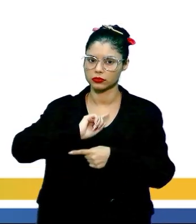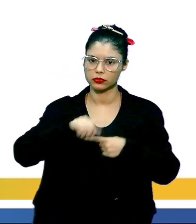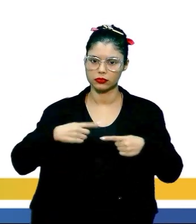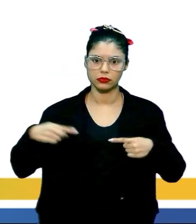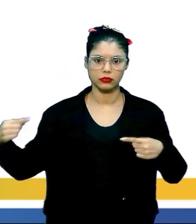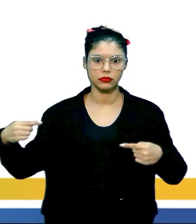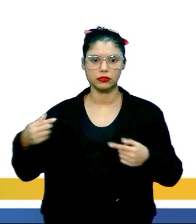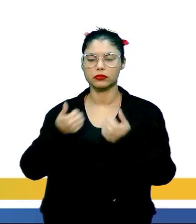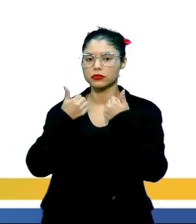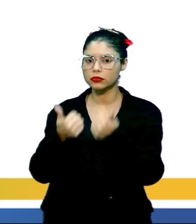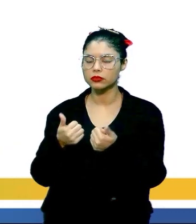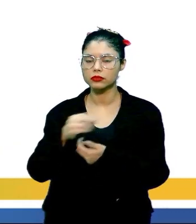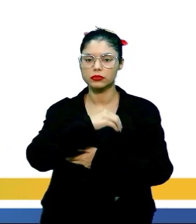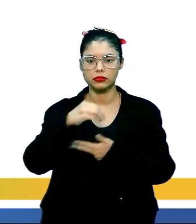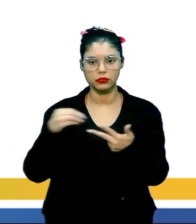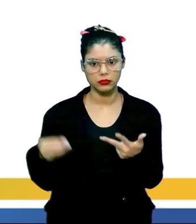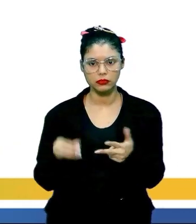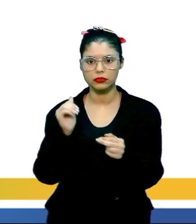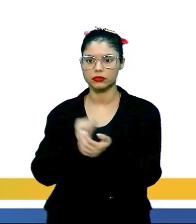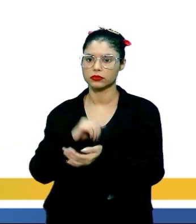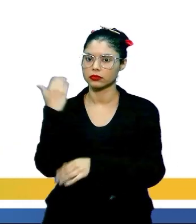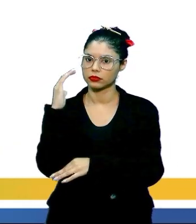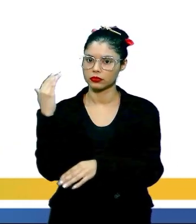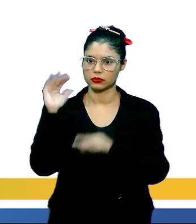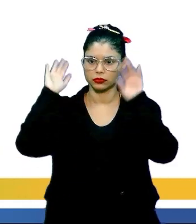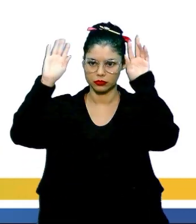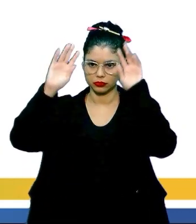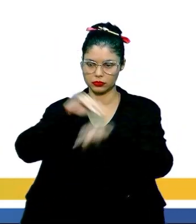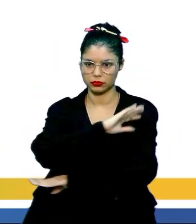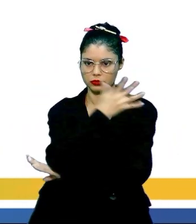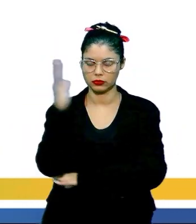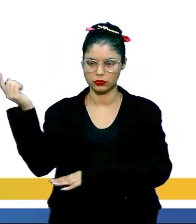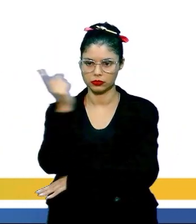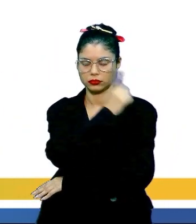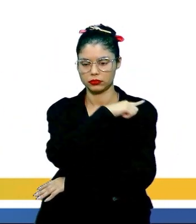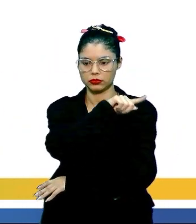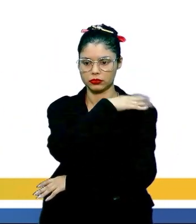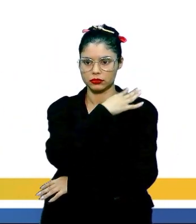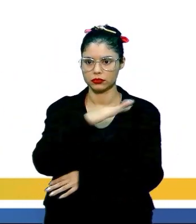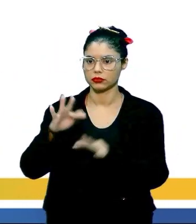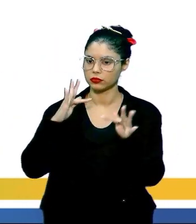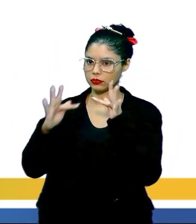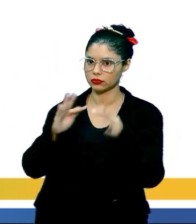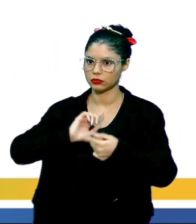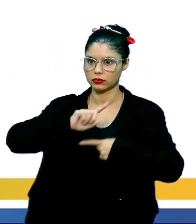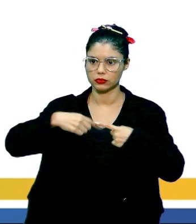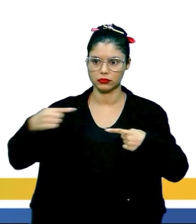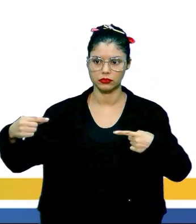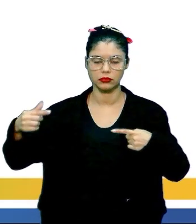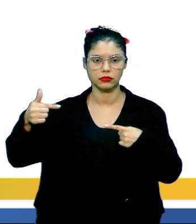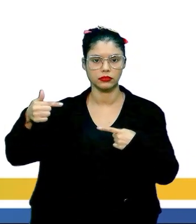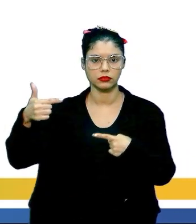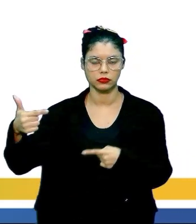do Aprova Enem, Ciências da Natureza, do primeiro ano, na página 72, questão 3.